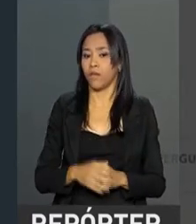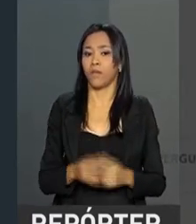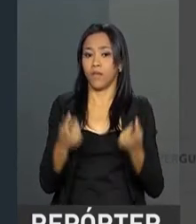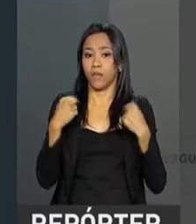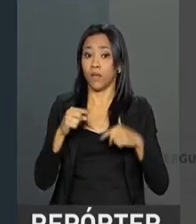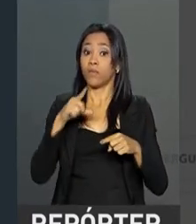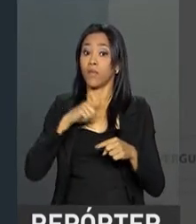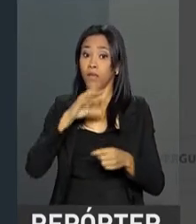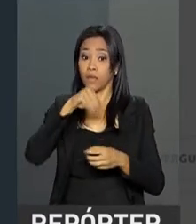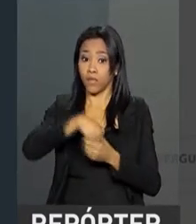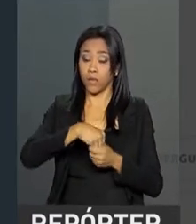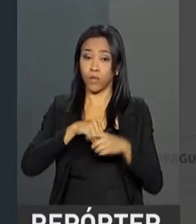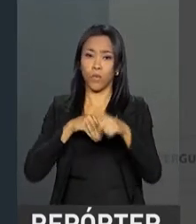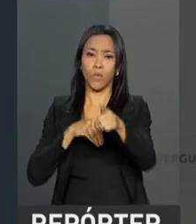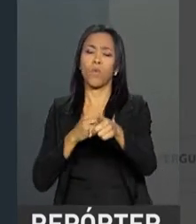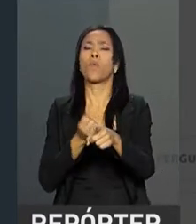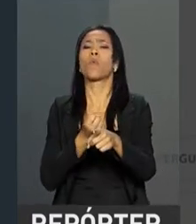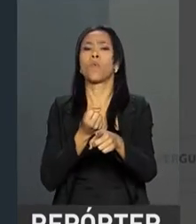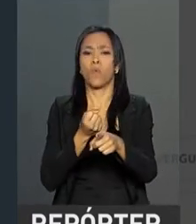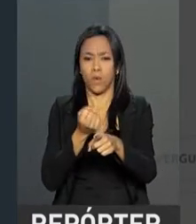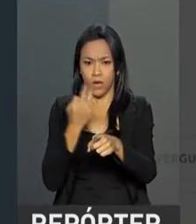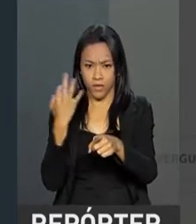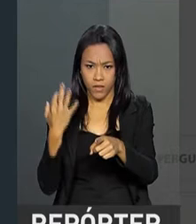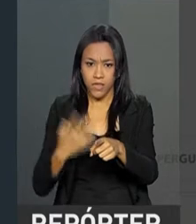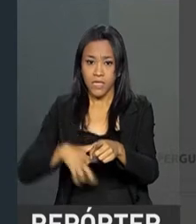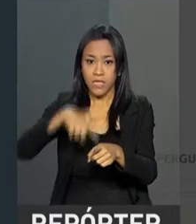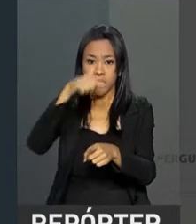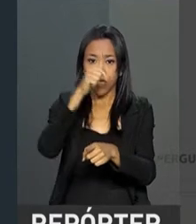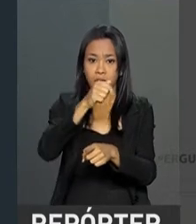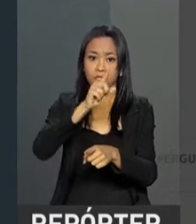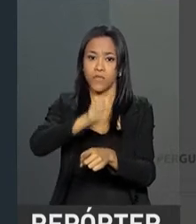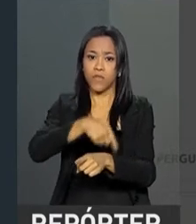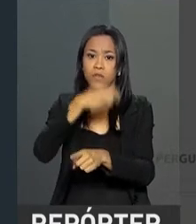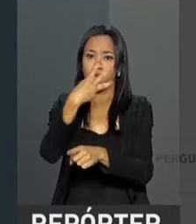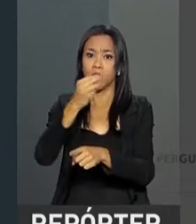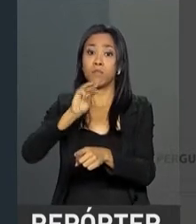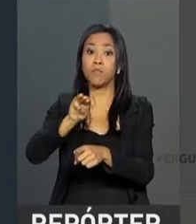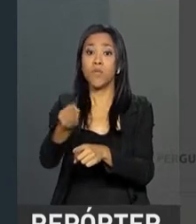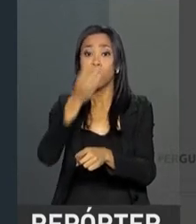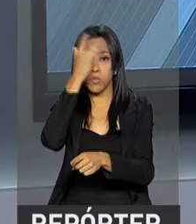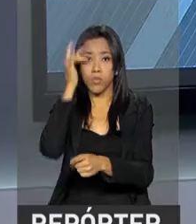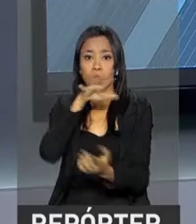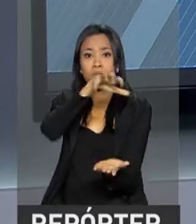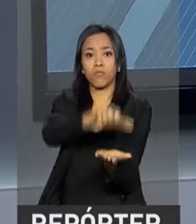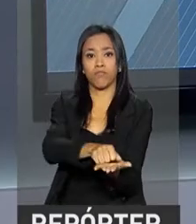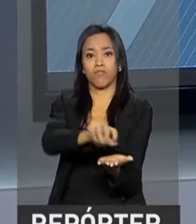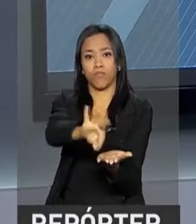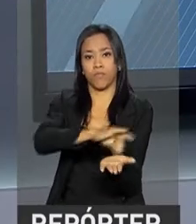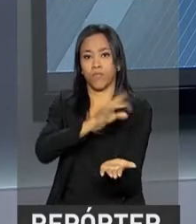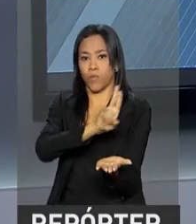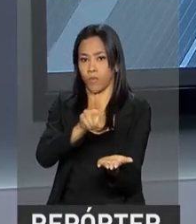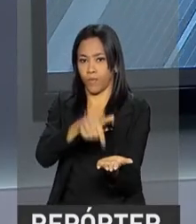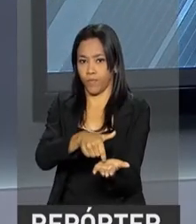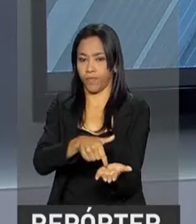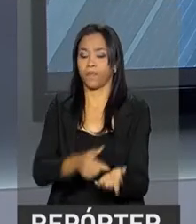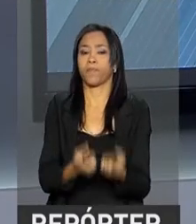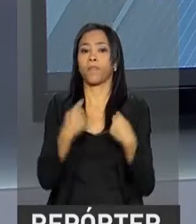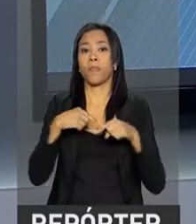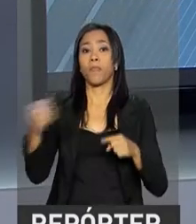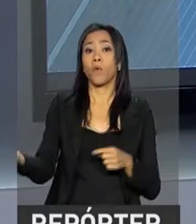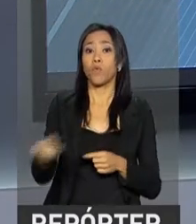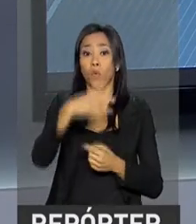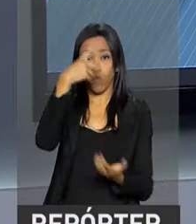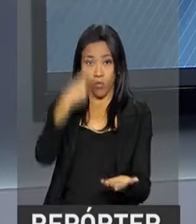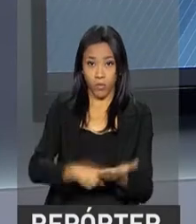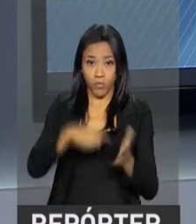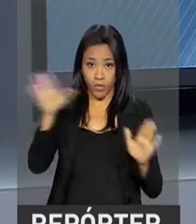conta atualmente com mais de 7 milhões de usuários cadastrados o novo acordo entre estado